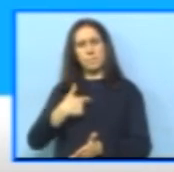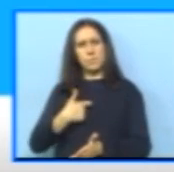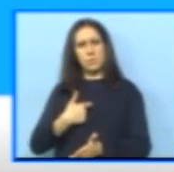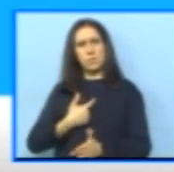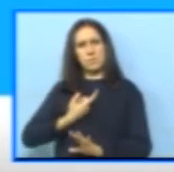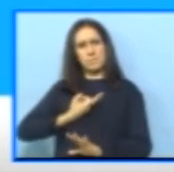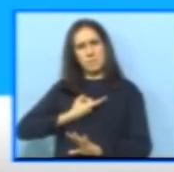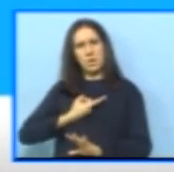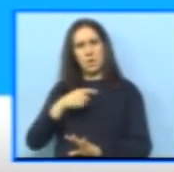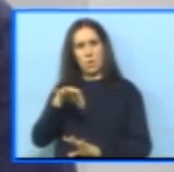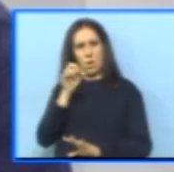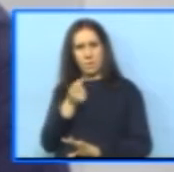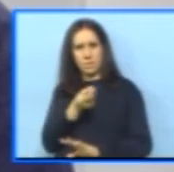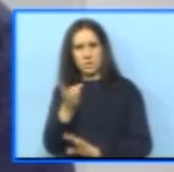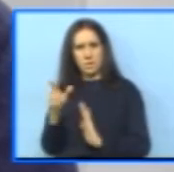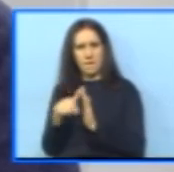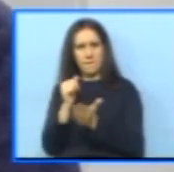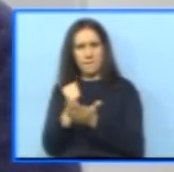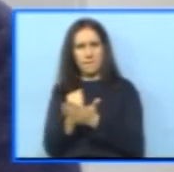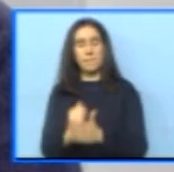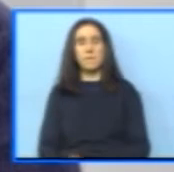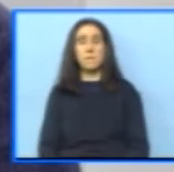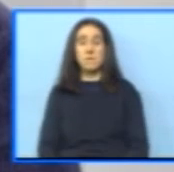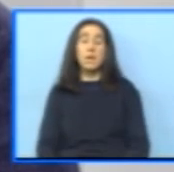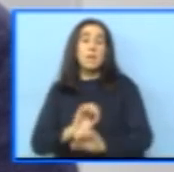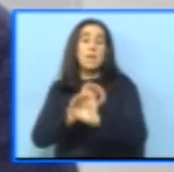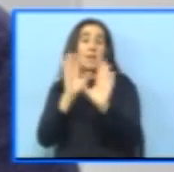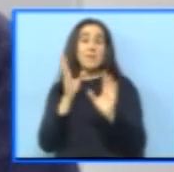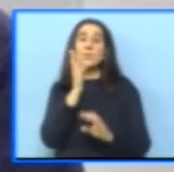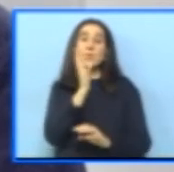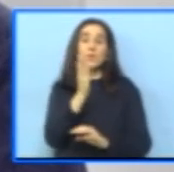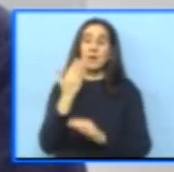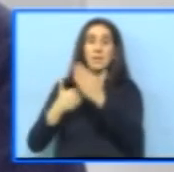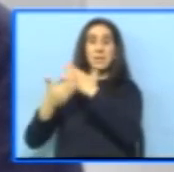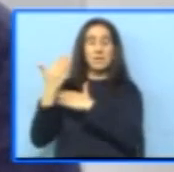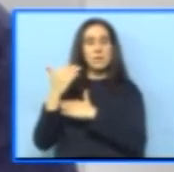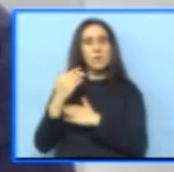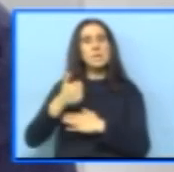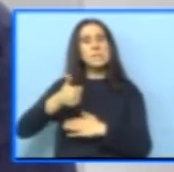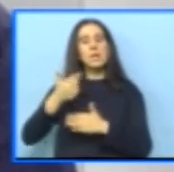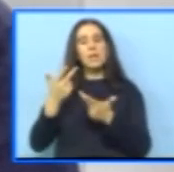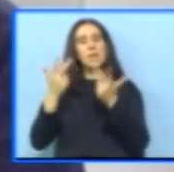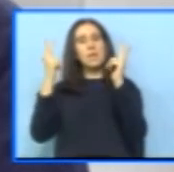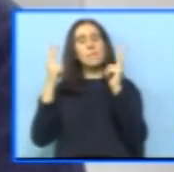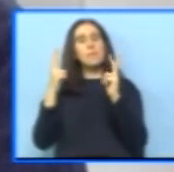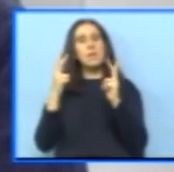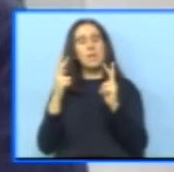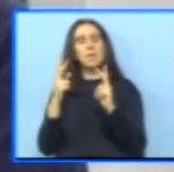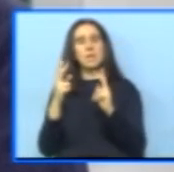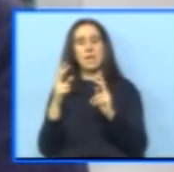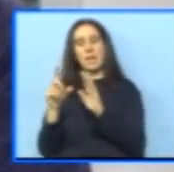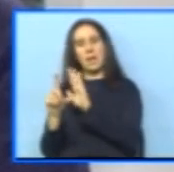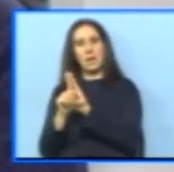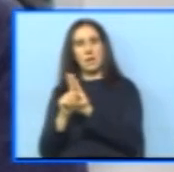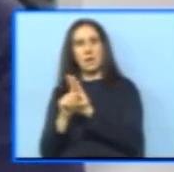Claro. E por isso é que eu dizia no início que o que está aqui em jogo é este diálogo liberdade-lei, não é? E